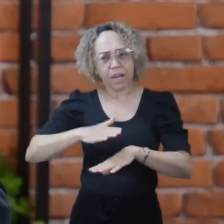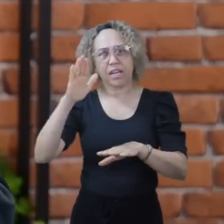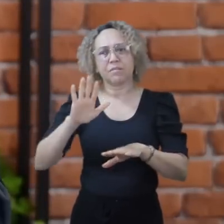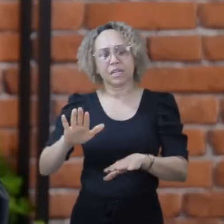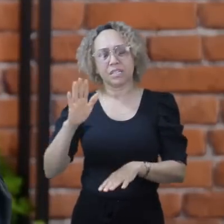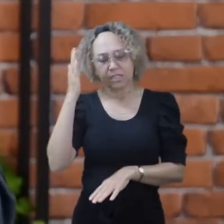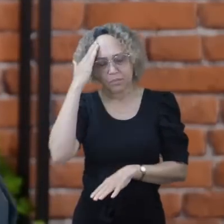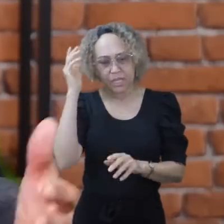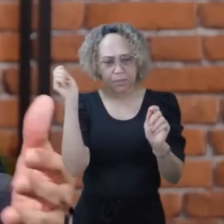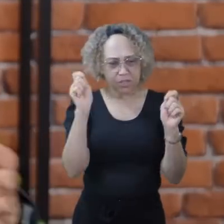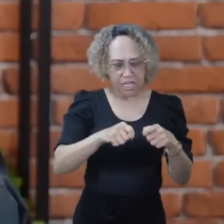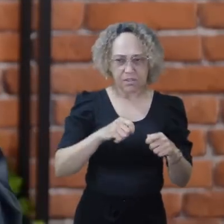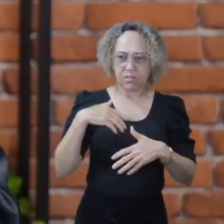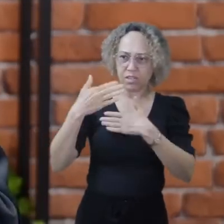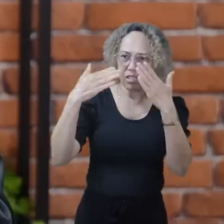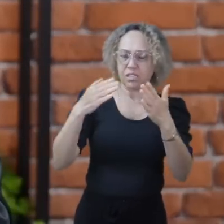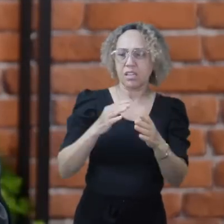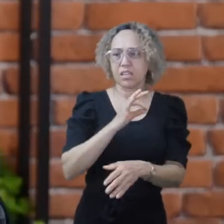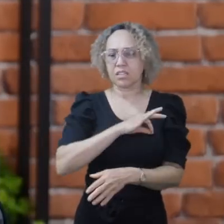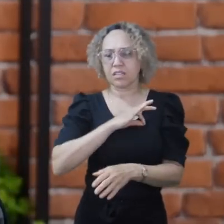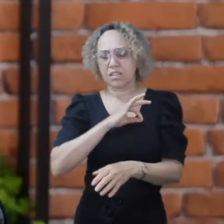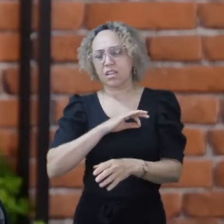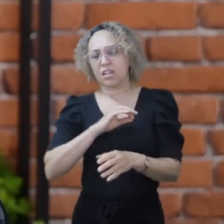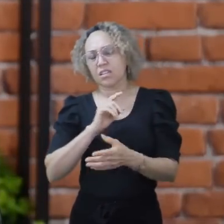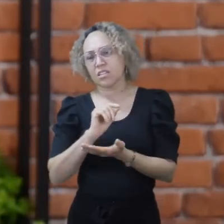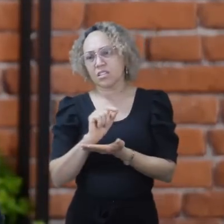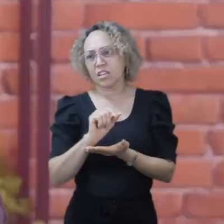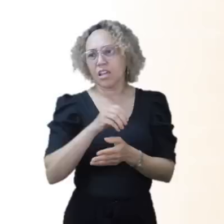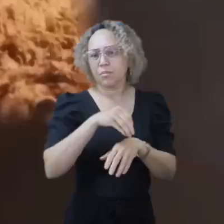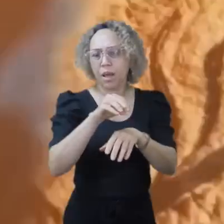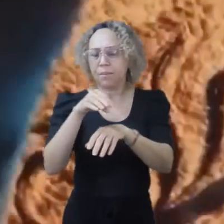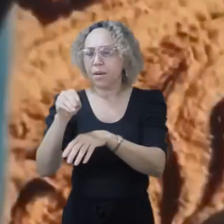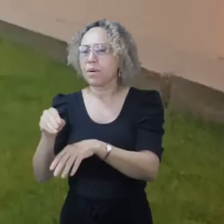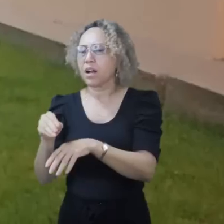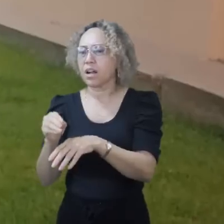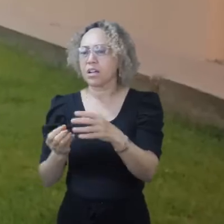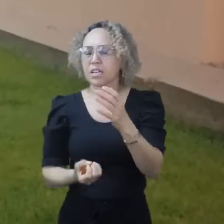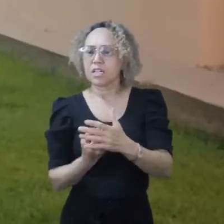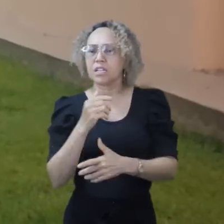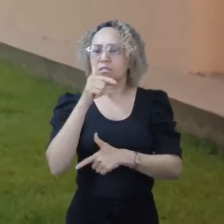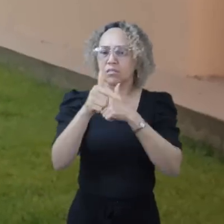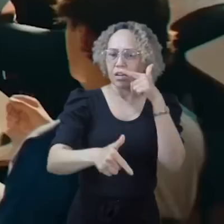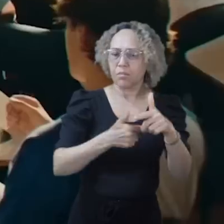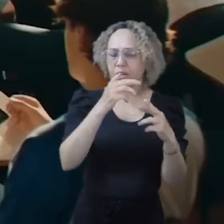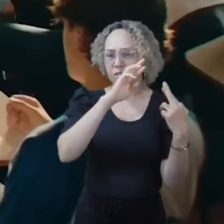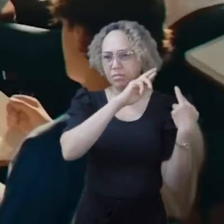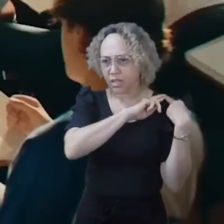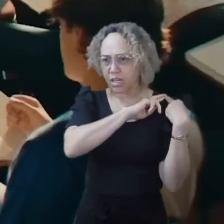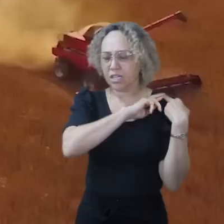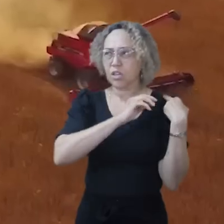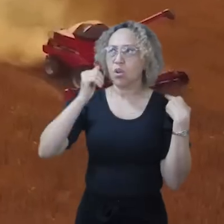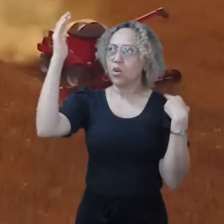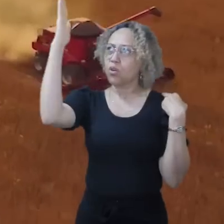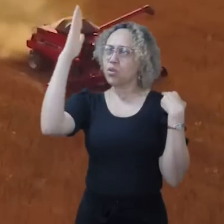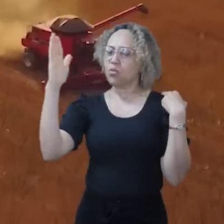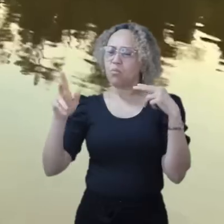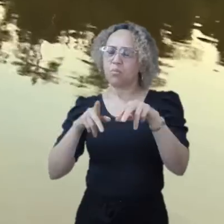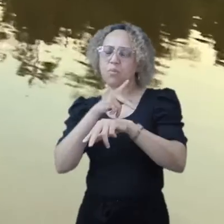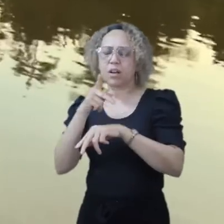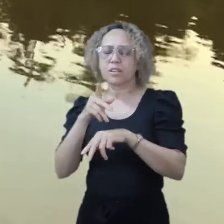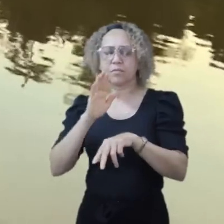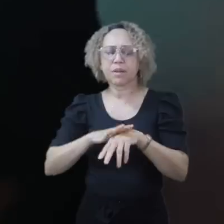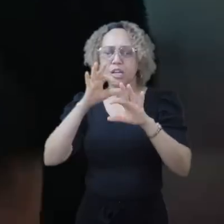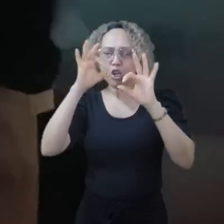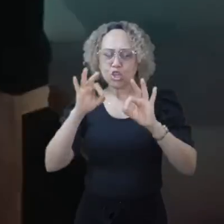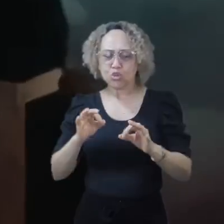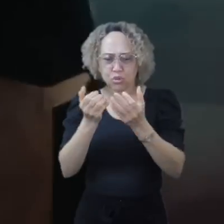renda, gerando emprego com responsabilidade e construindo um país mais justo para todos. O Brasil